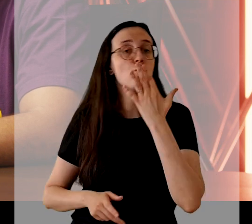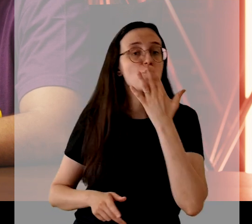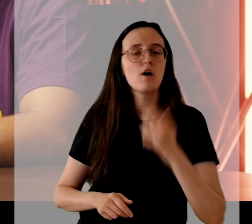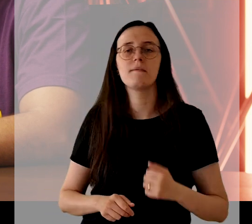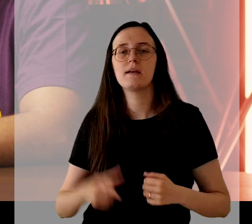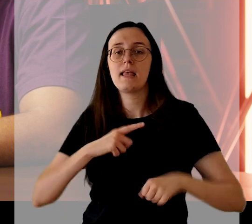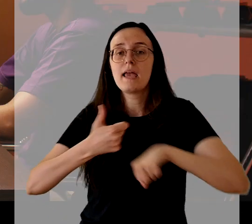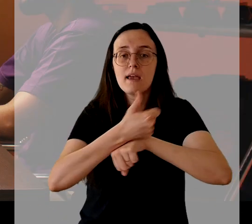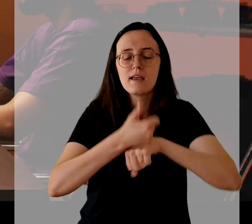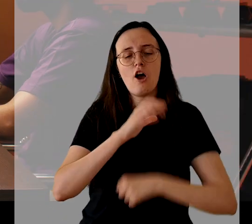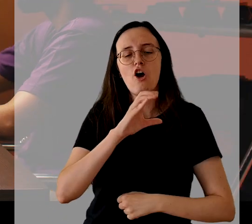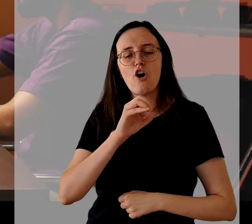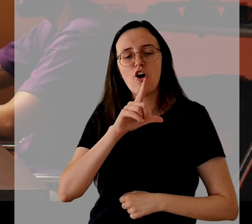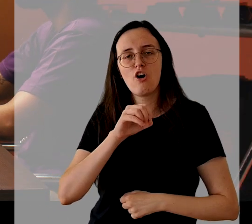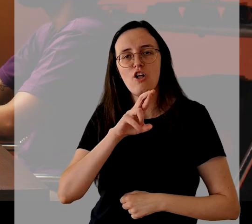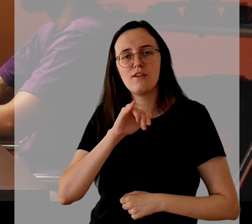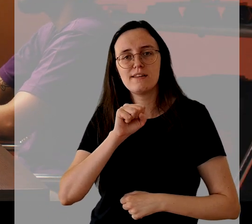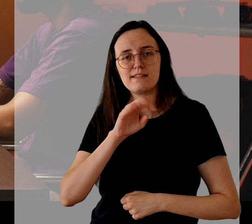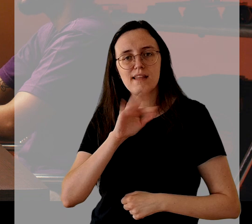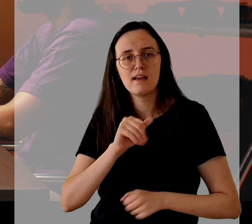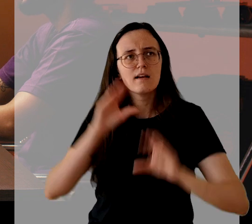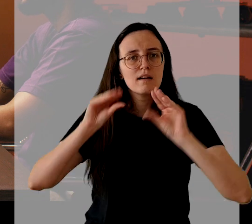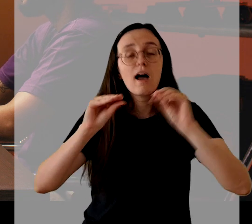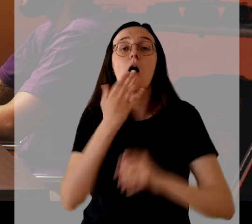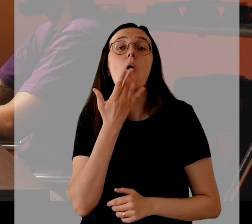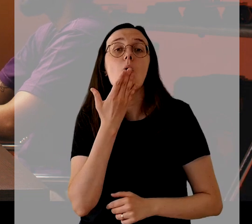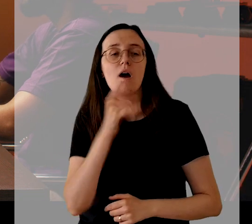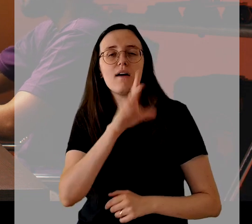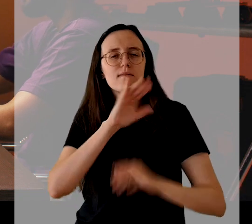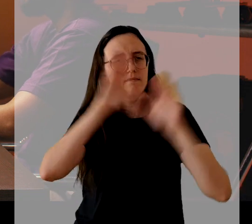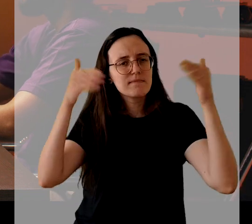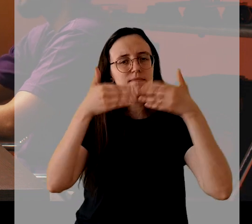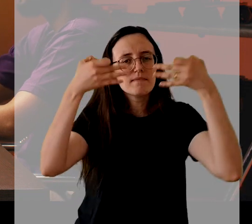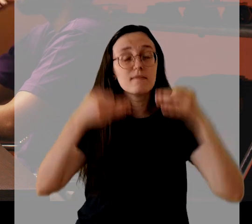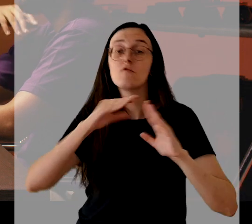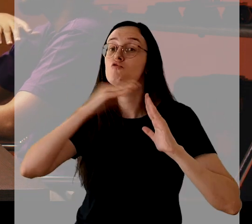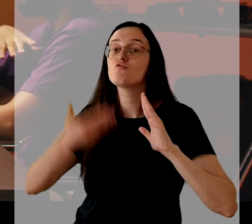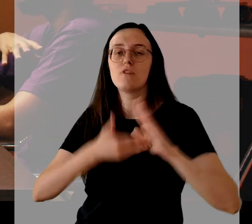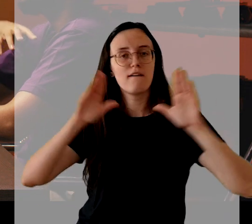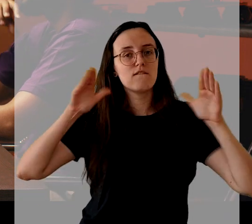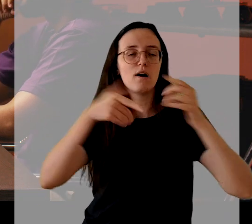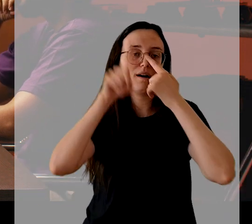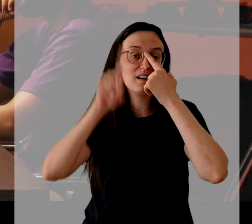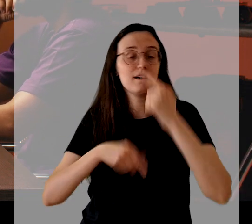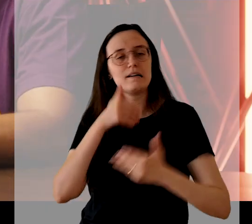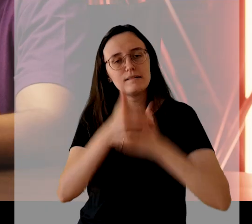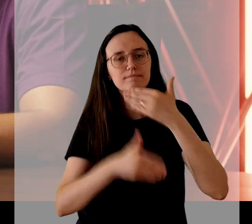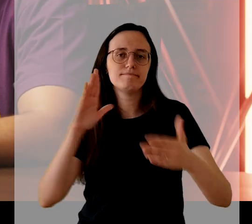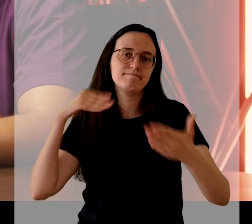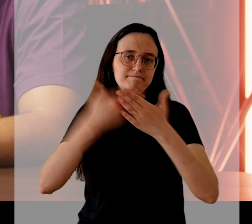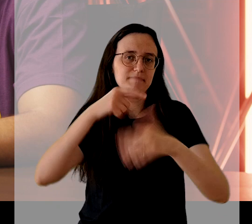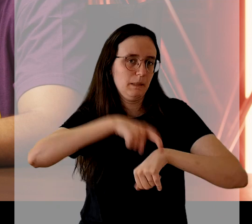com Com colorista. colorista, exatamente. É a pessoa que vai afinar todo esse trabalho que